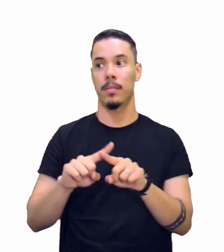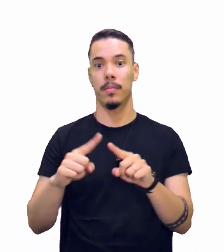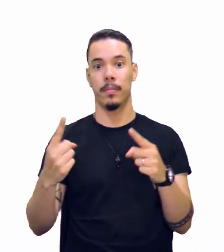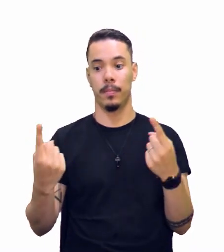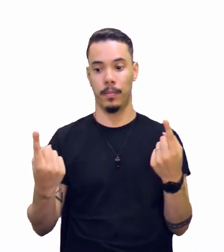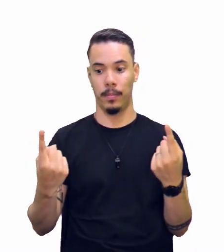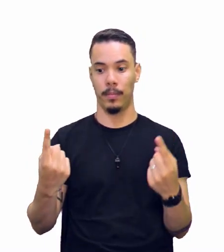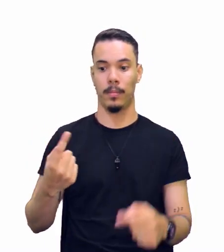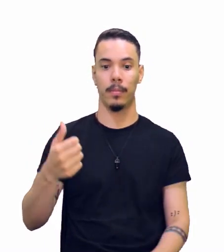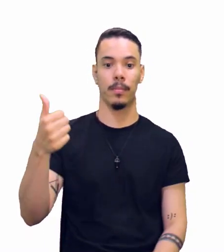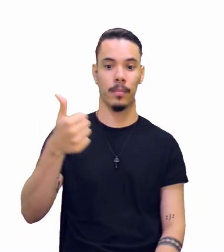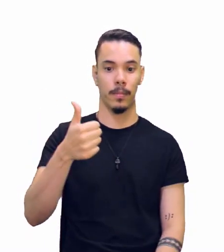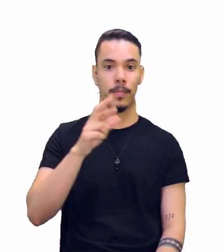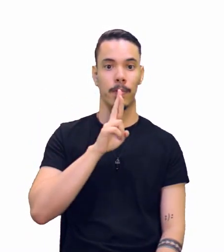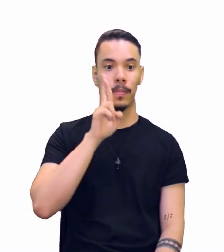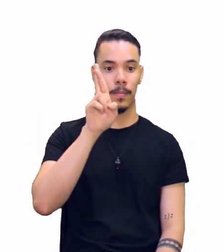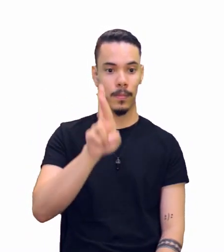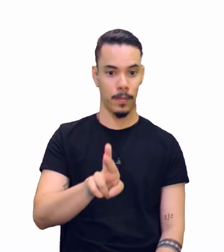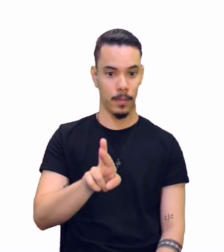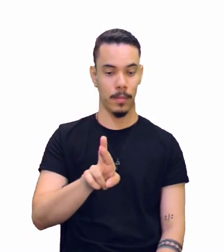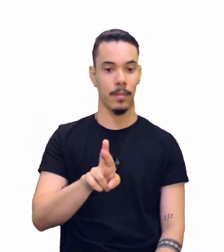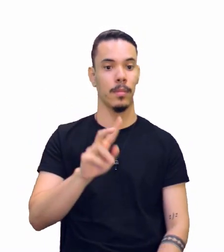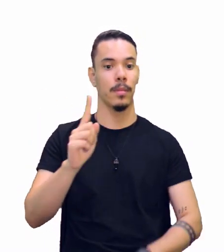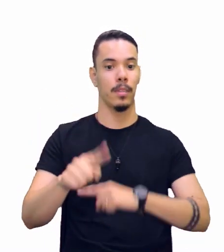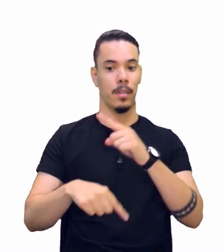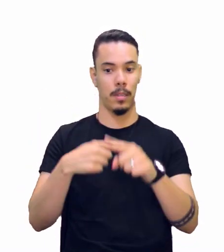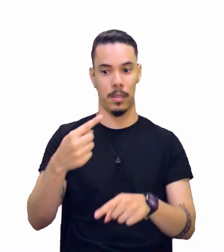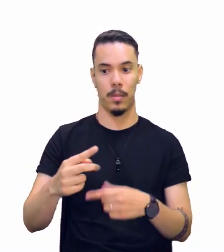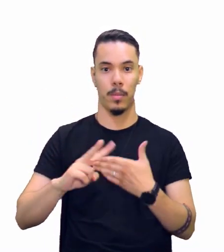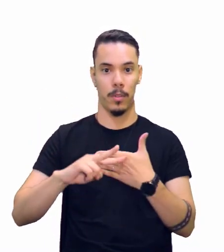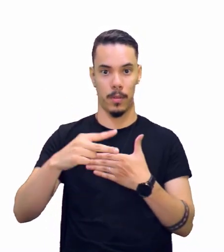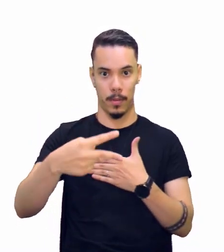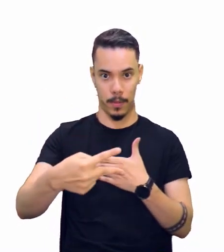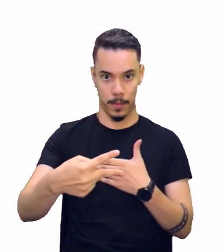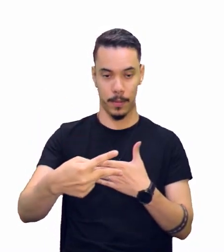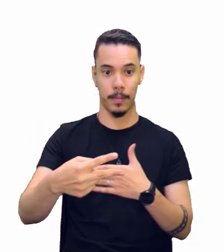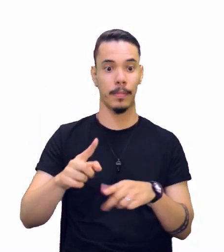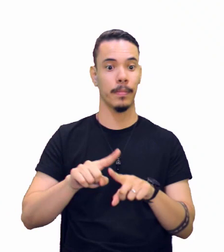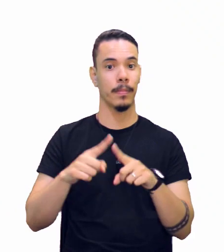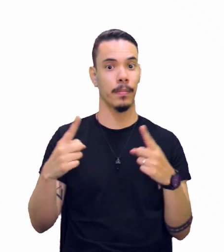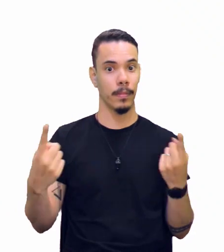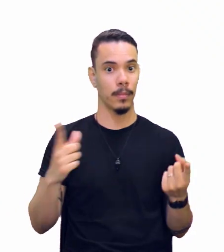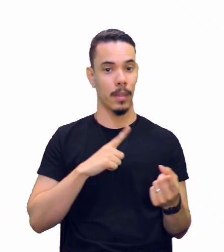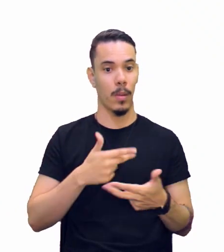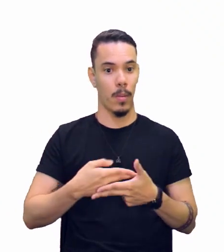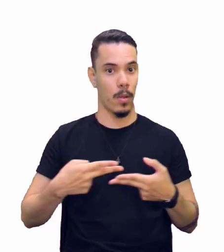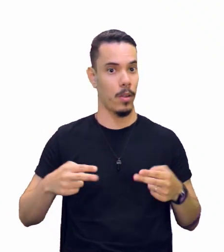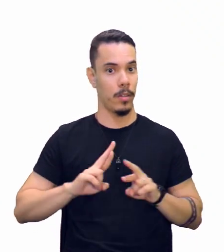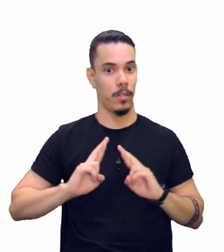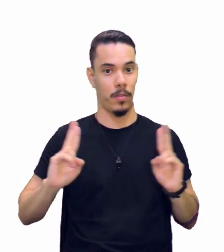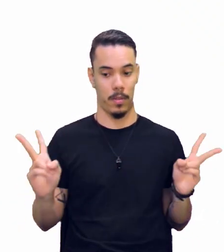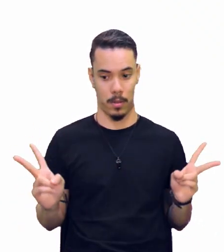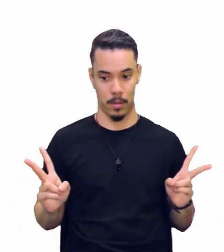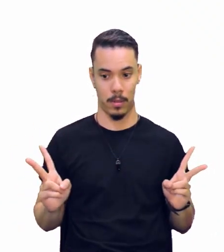coloquei primeiro o resultado e por último a condição. Só que tem uma coisa diferente aí. Alguém pode me dizer o